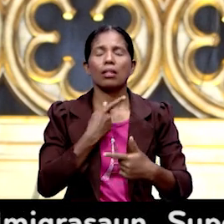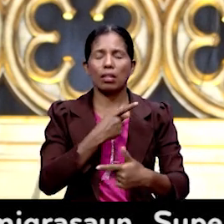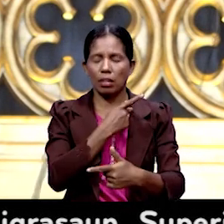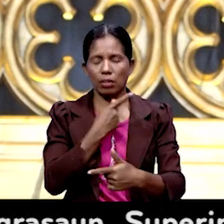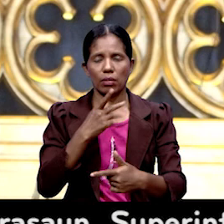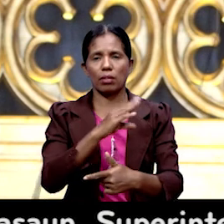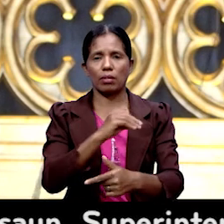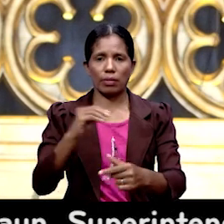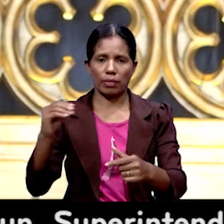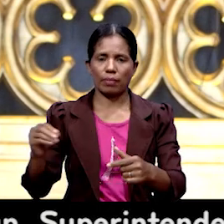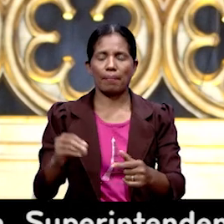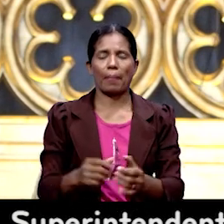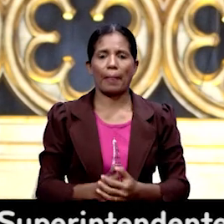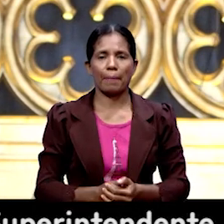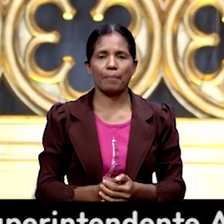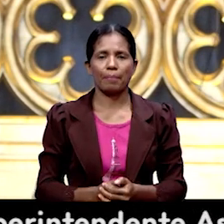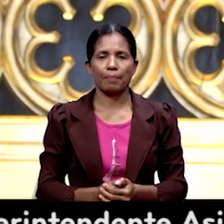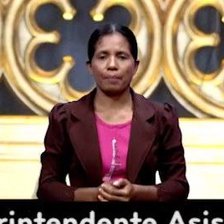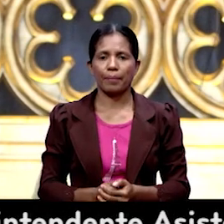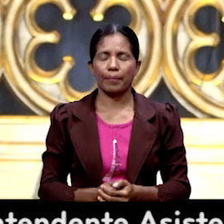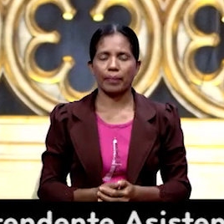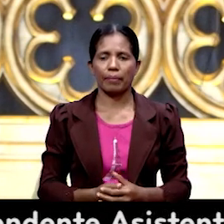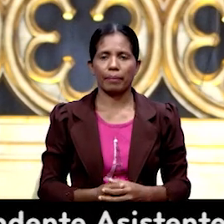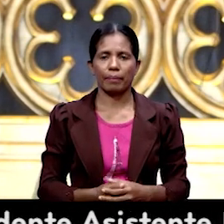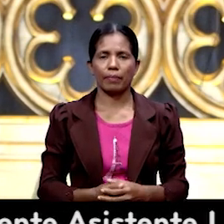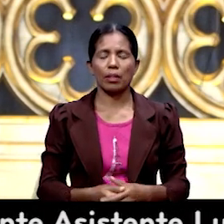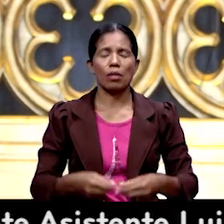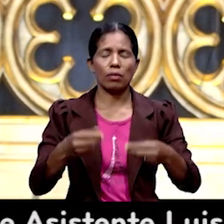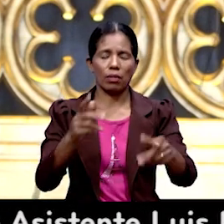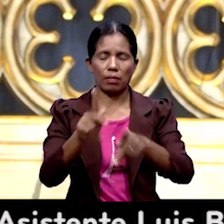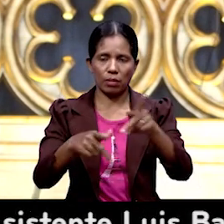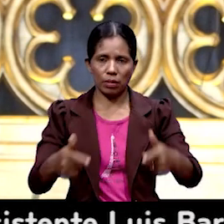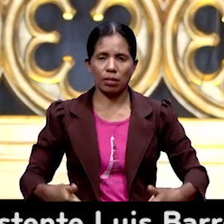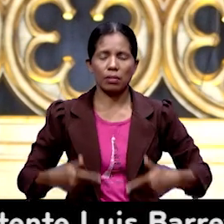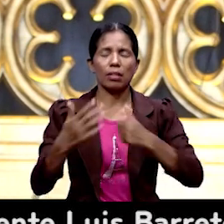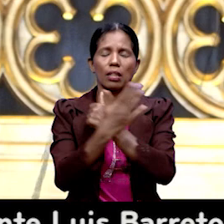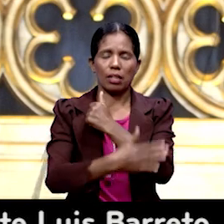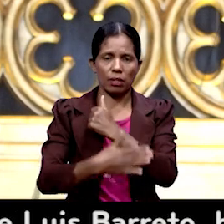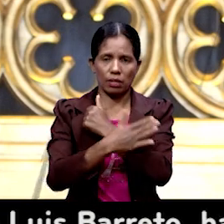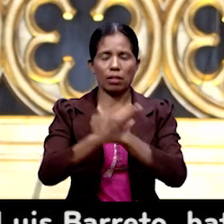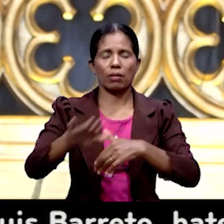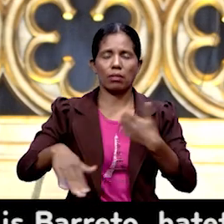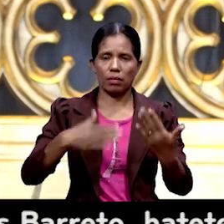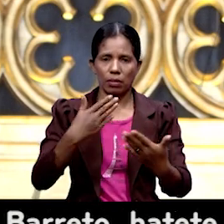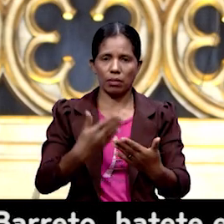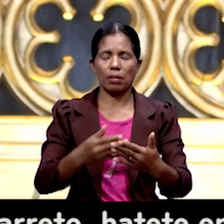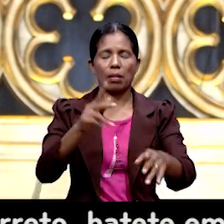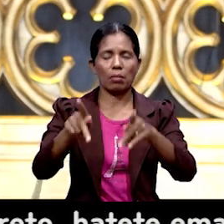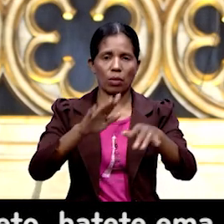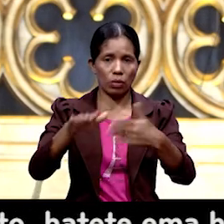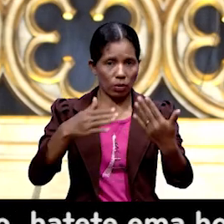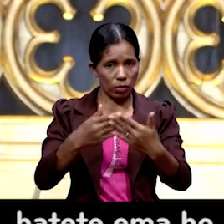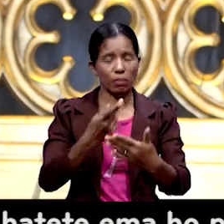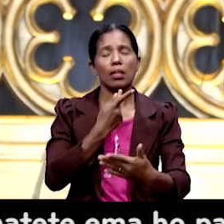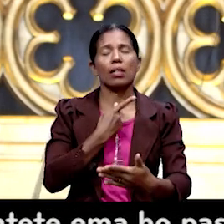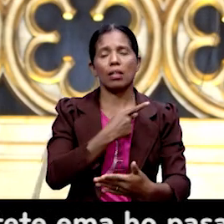defesa da civilização, em prol da dignidade humana, num país com maior percentagem da população católica